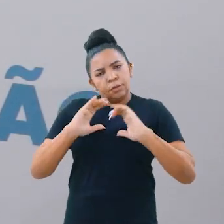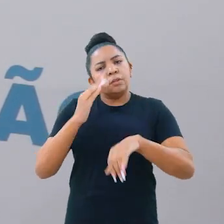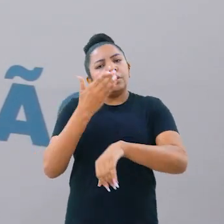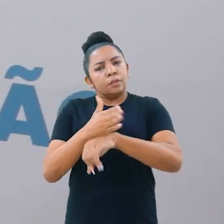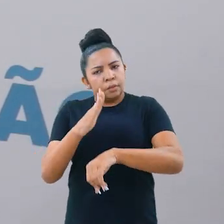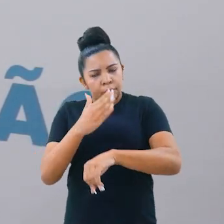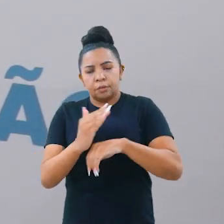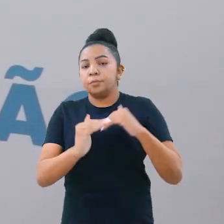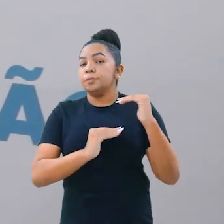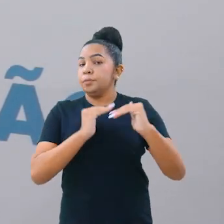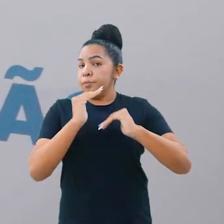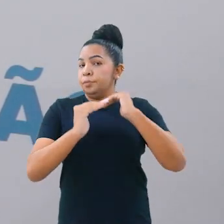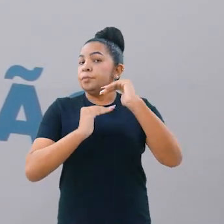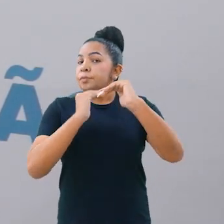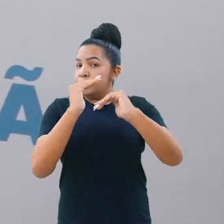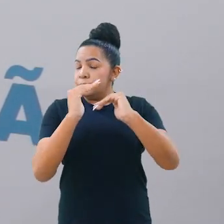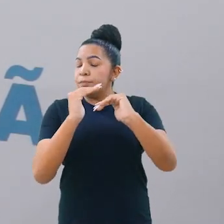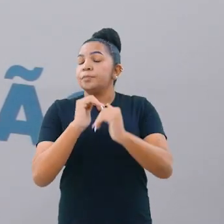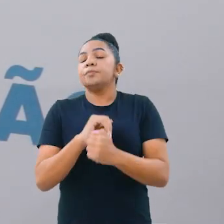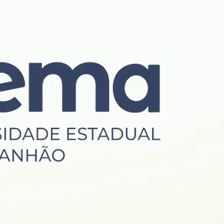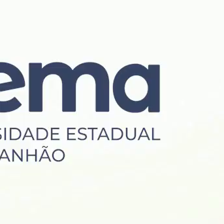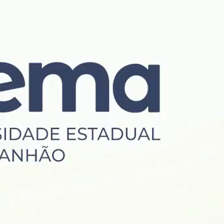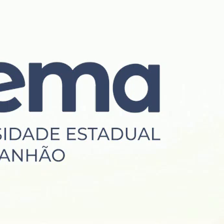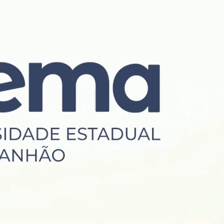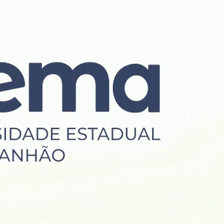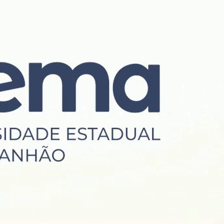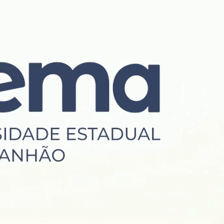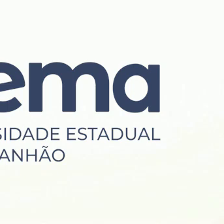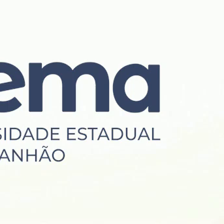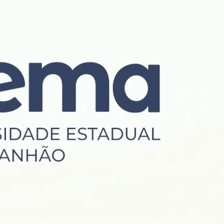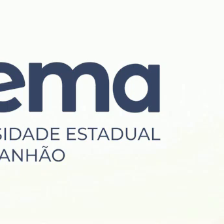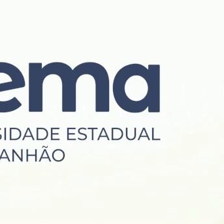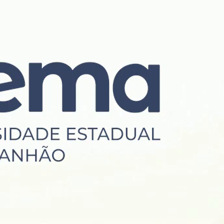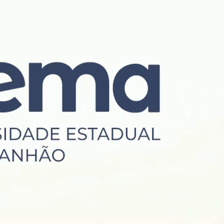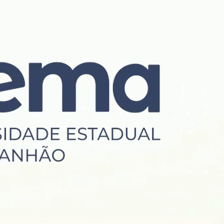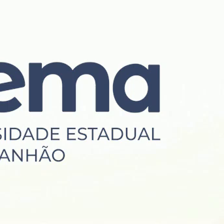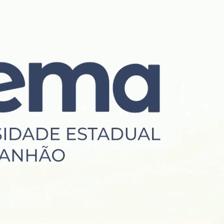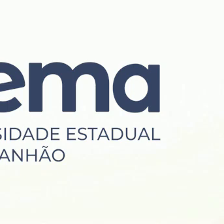da Coordenação de Treinamento e Desenvolvimento.